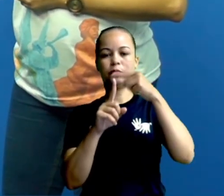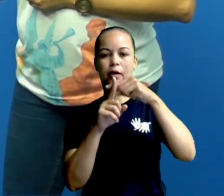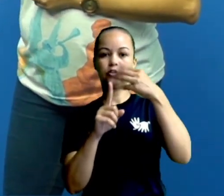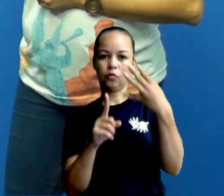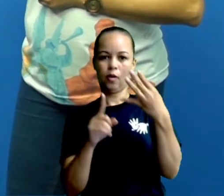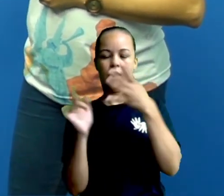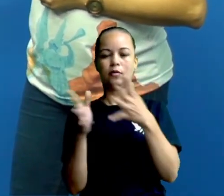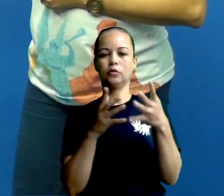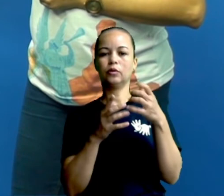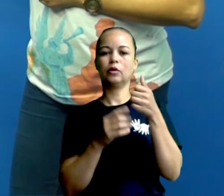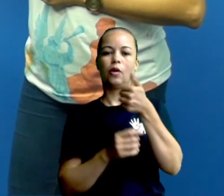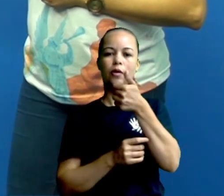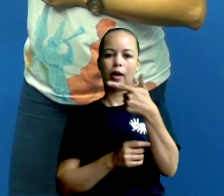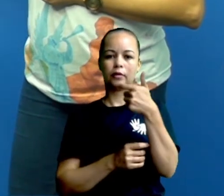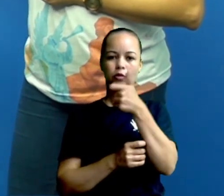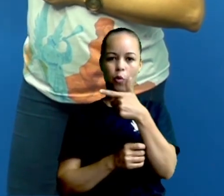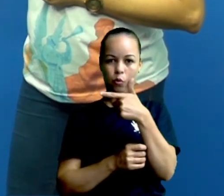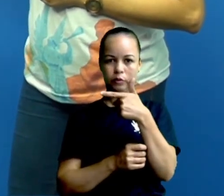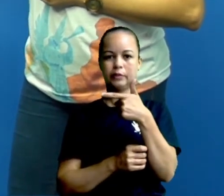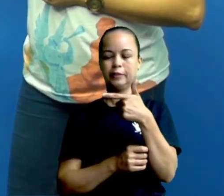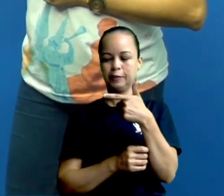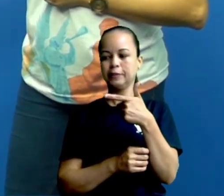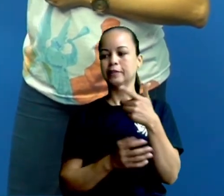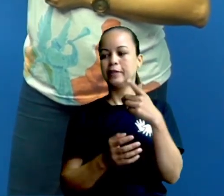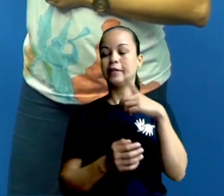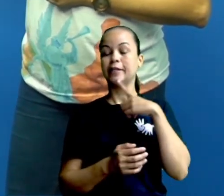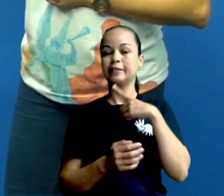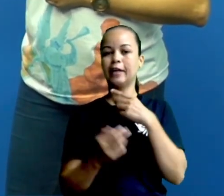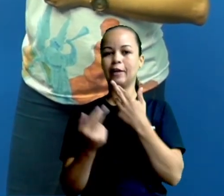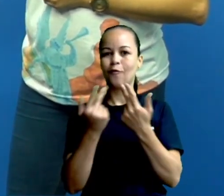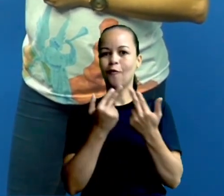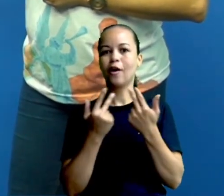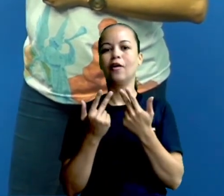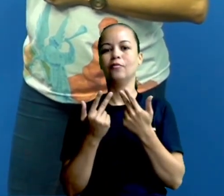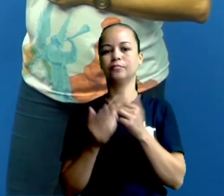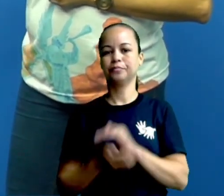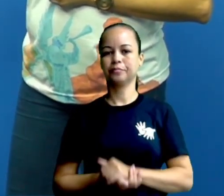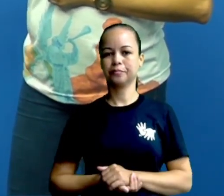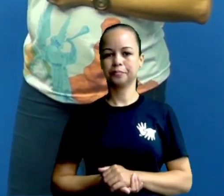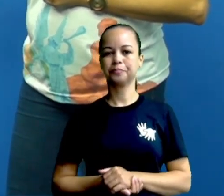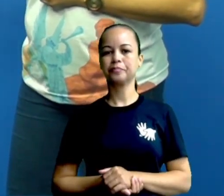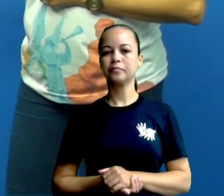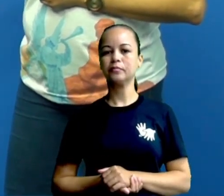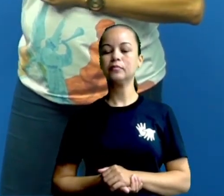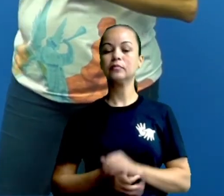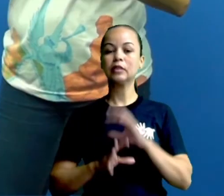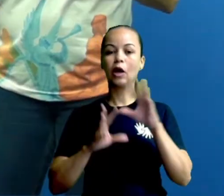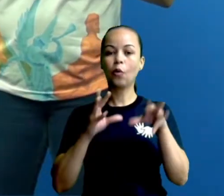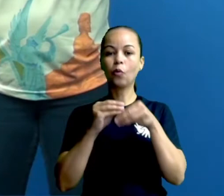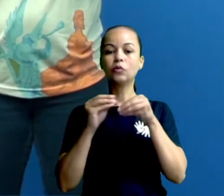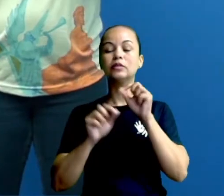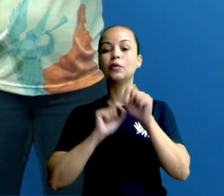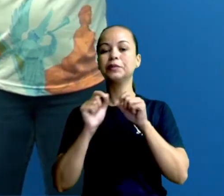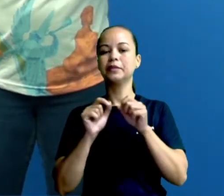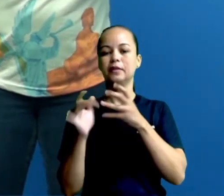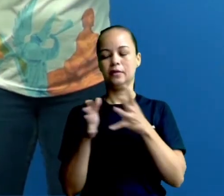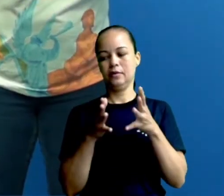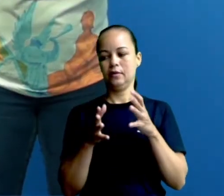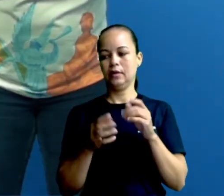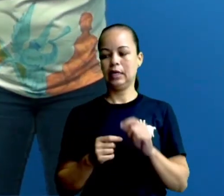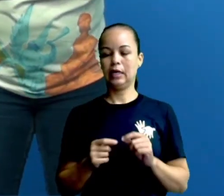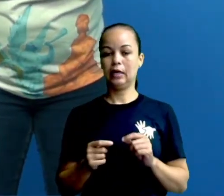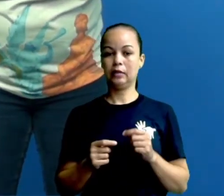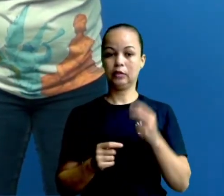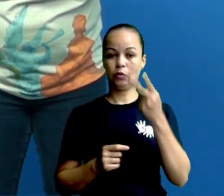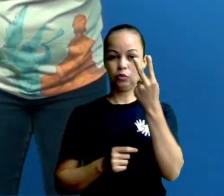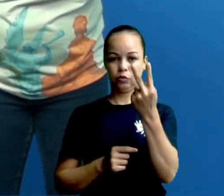igual a 14 centímetros. Oba, já tenho 2 aqui, ó, que tem a mesma medida. O que é que a gente pode tirar de conclusão? Que